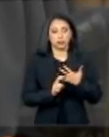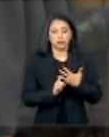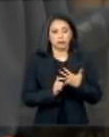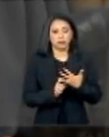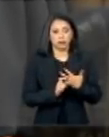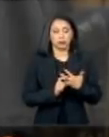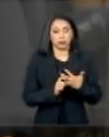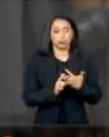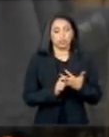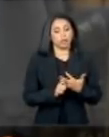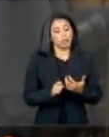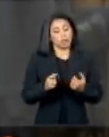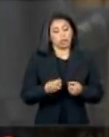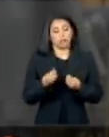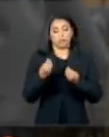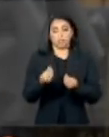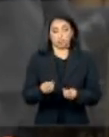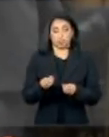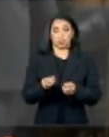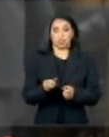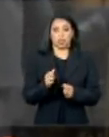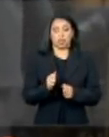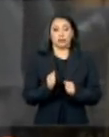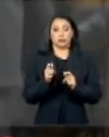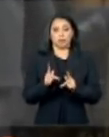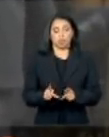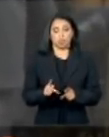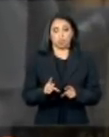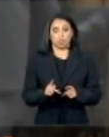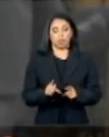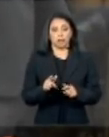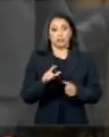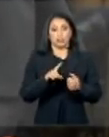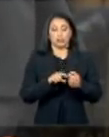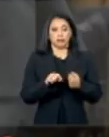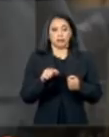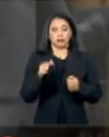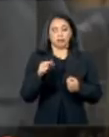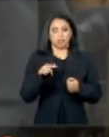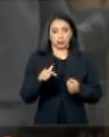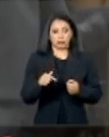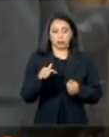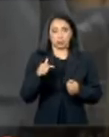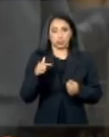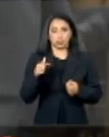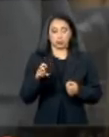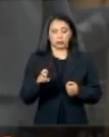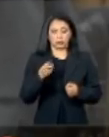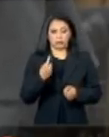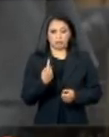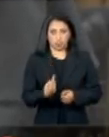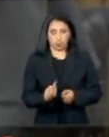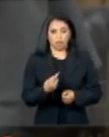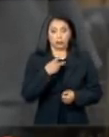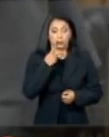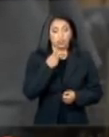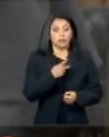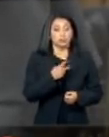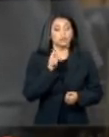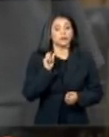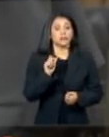aposentadoria o artigo 71 inciso 3º prevê que a competência do tcu apreciar para fins de registro